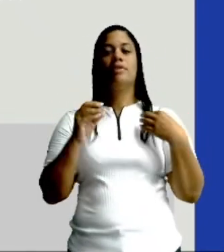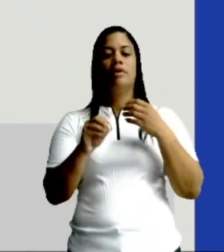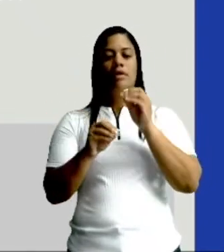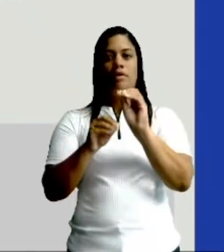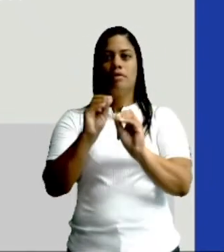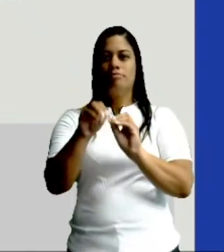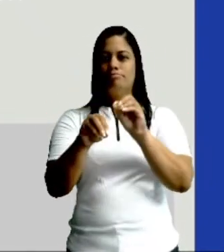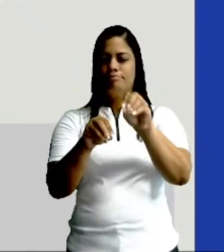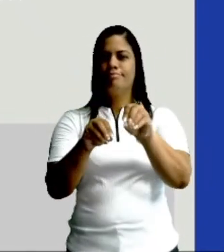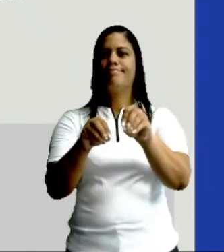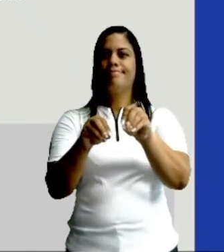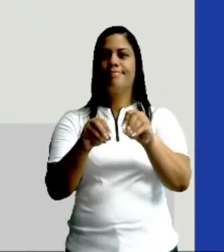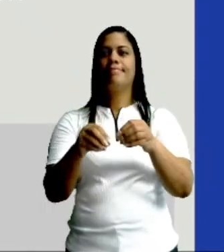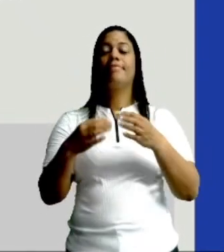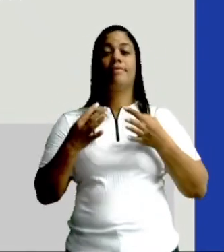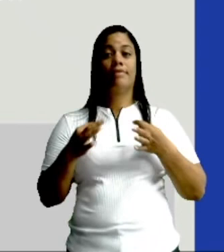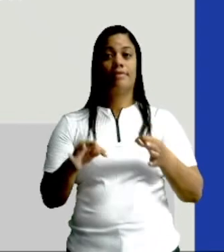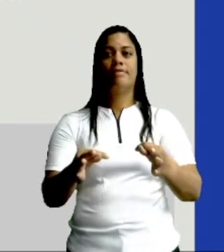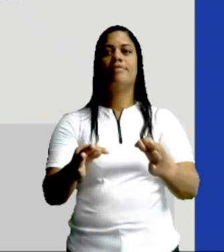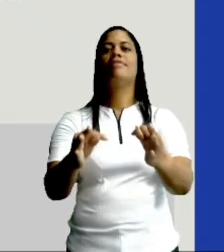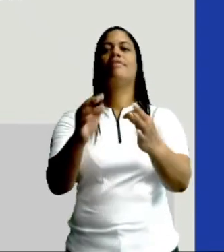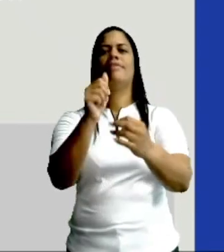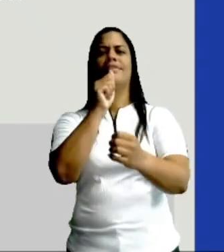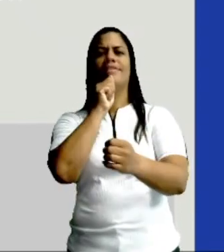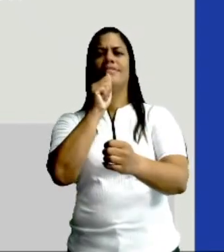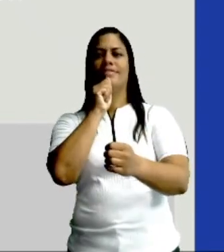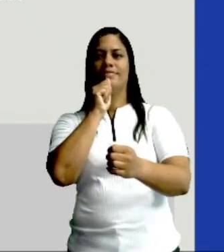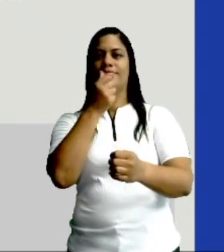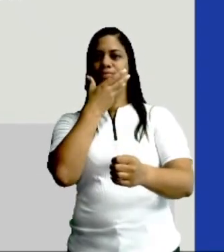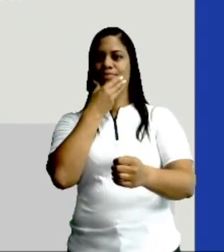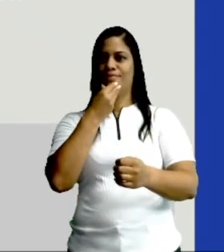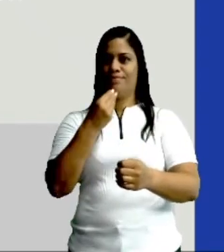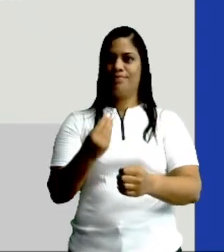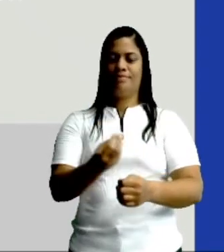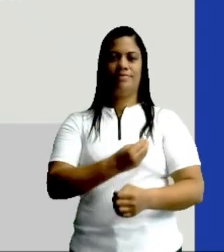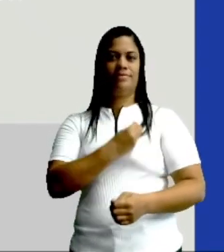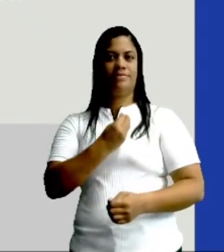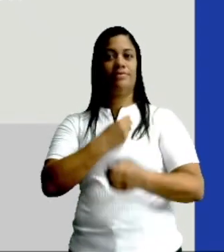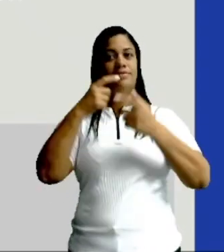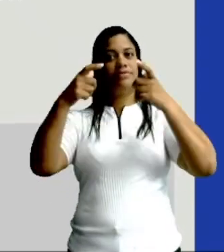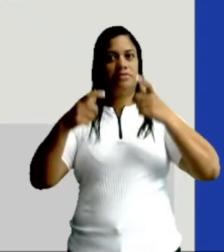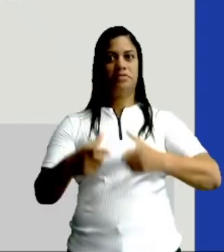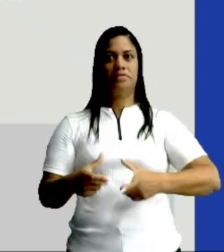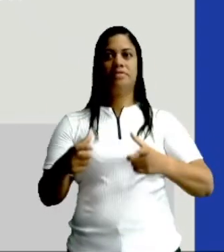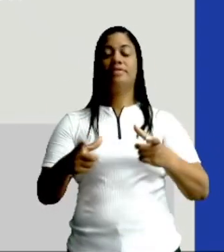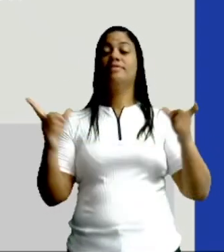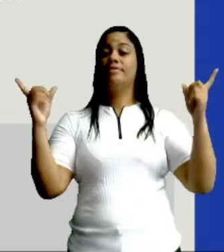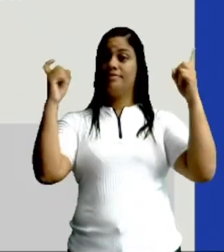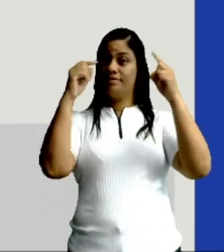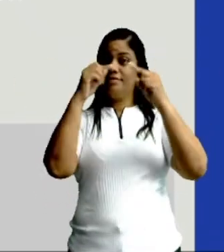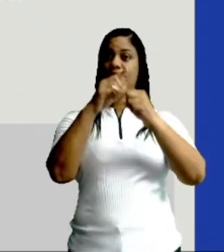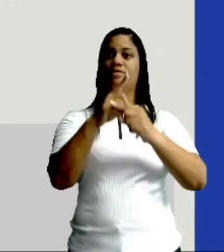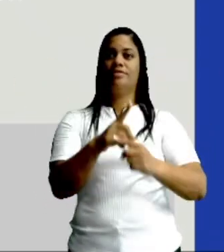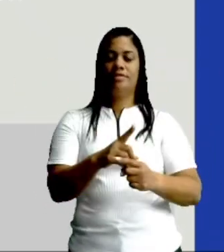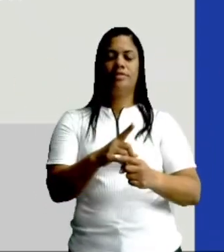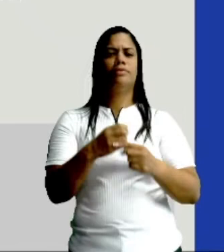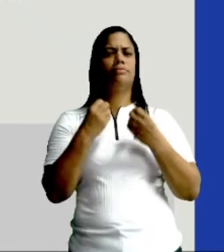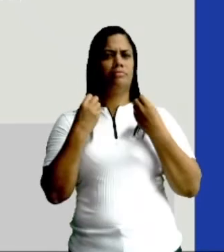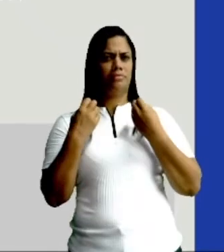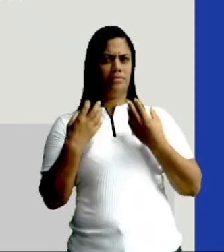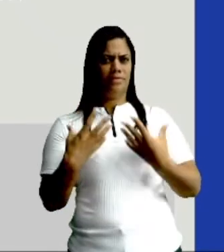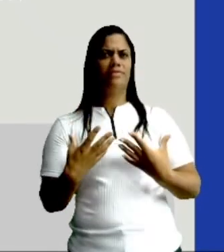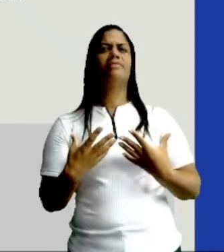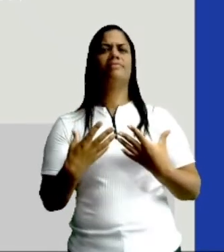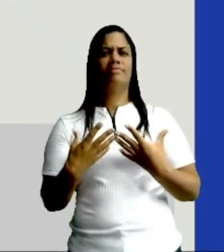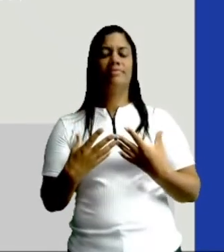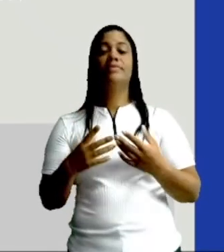agricultura. A tecnologia ainda permite ao homem sobreviver em áreas extremas, com conforto e